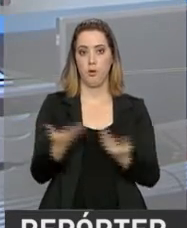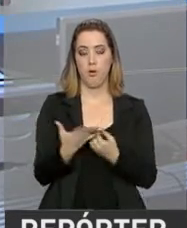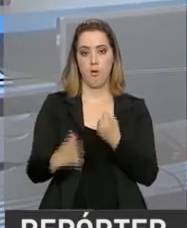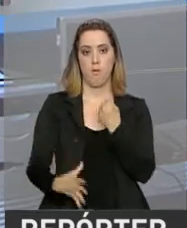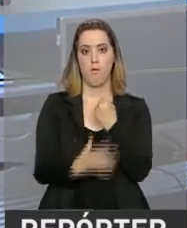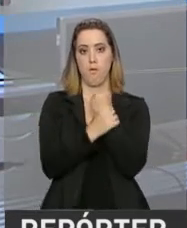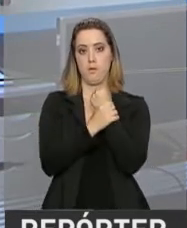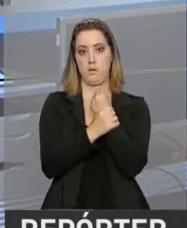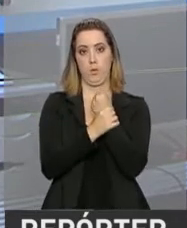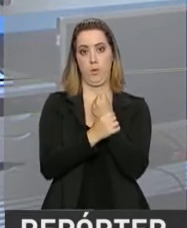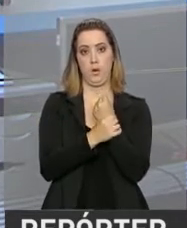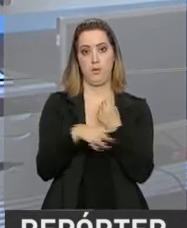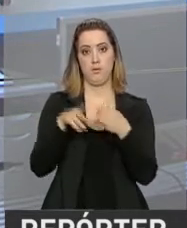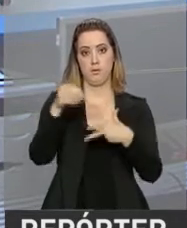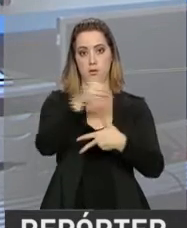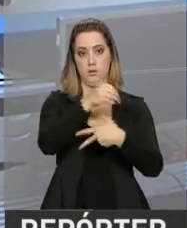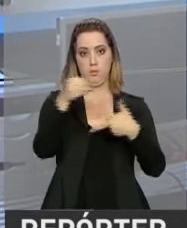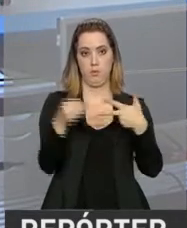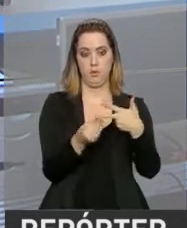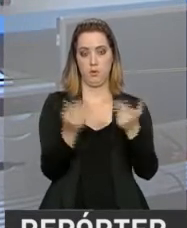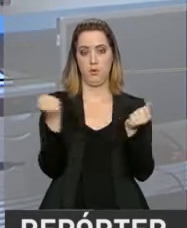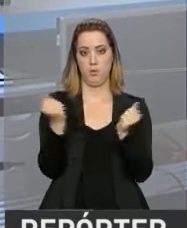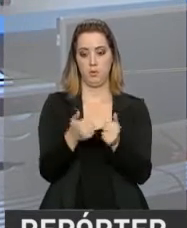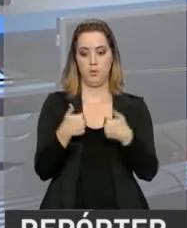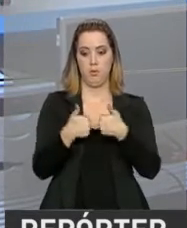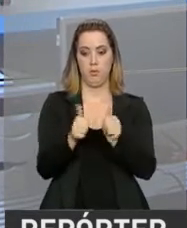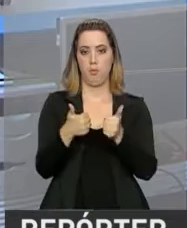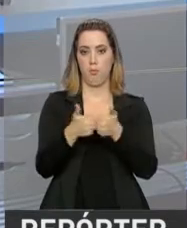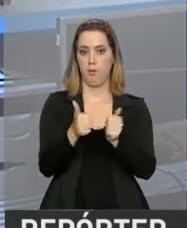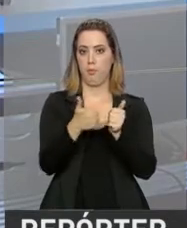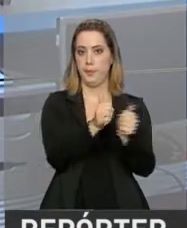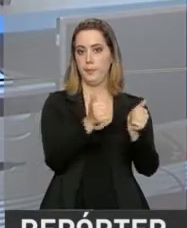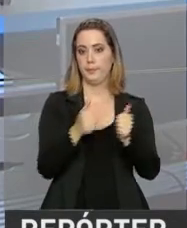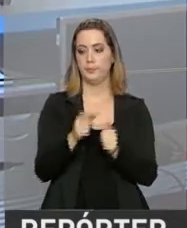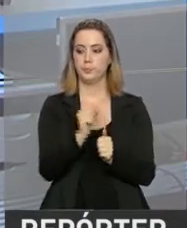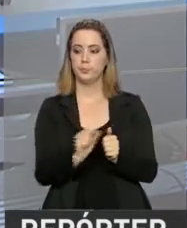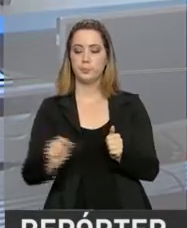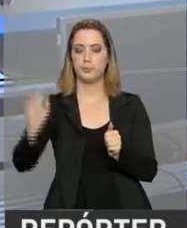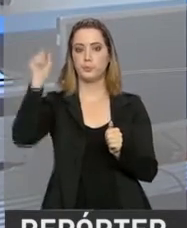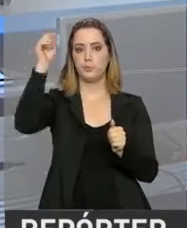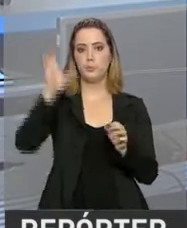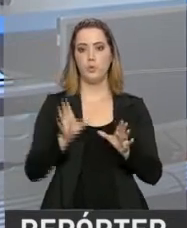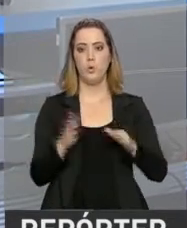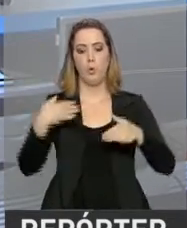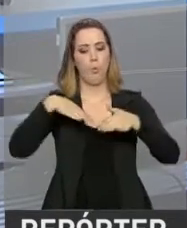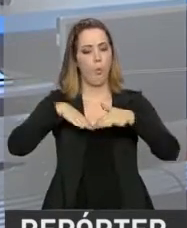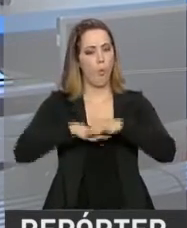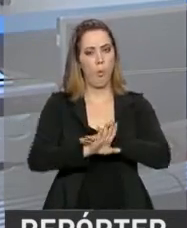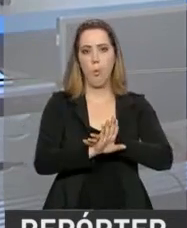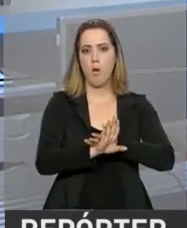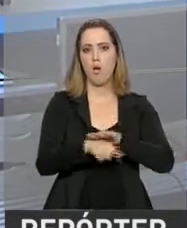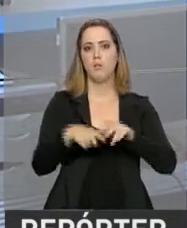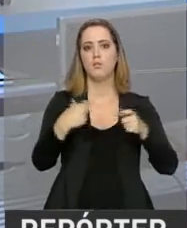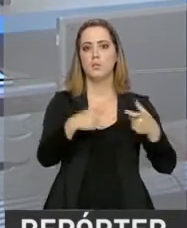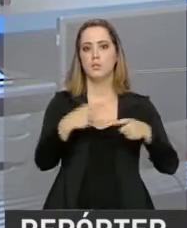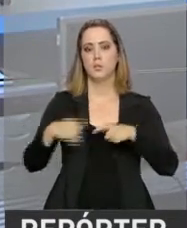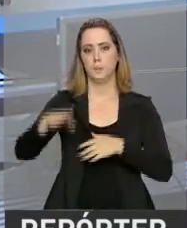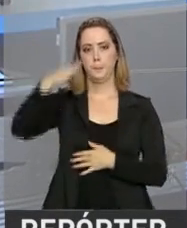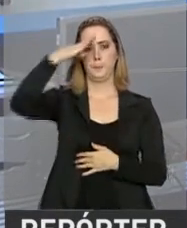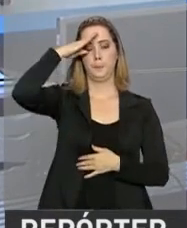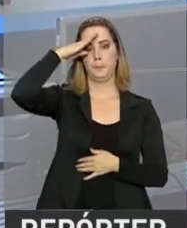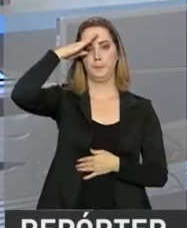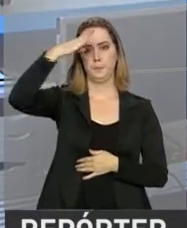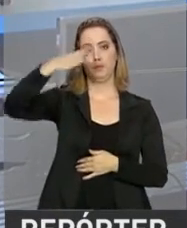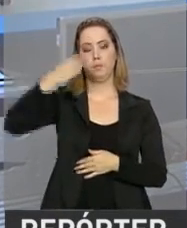segurança, as provas do Enem começaram a ser transportadas em todo o país. Os malotes vão ficar guardados em unidades das Forças